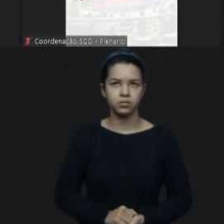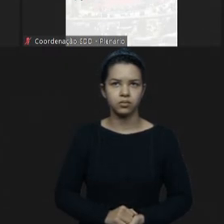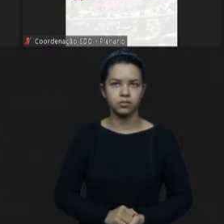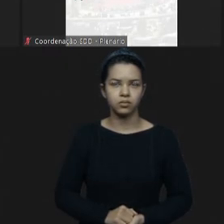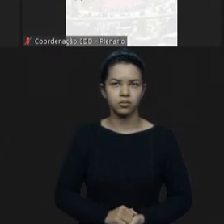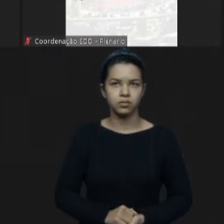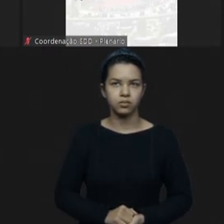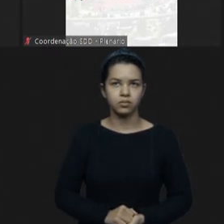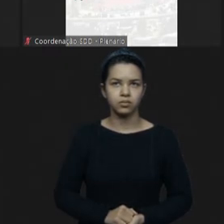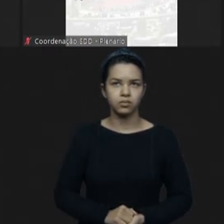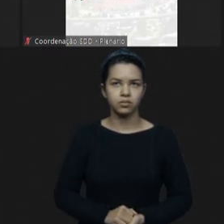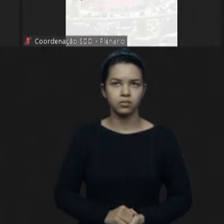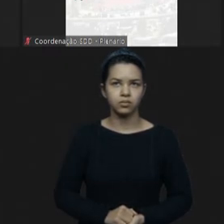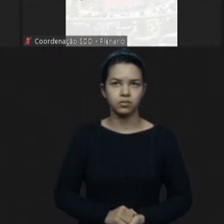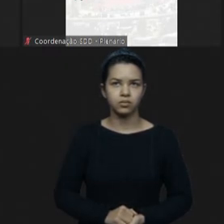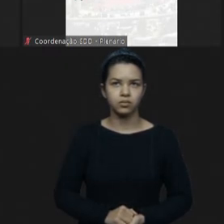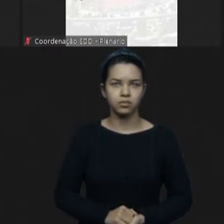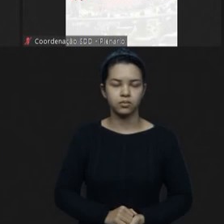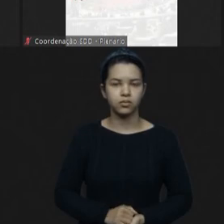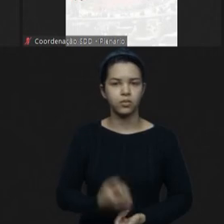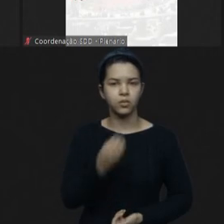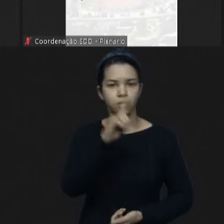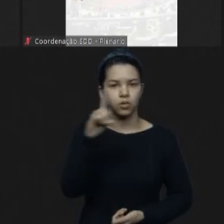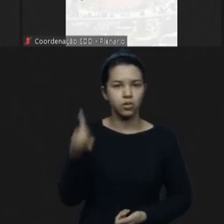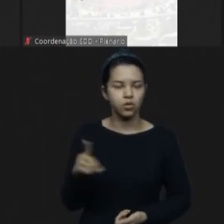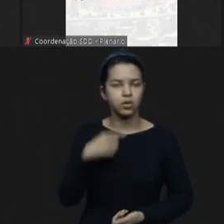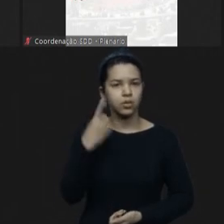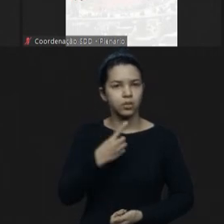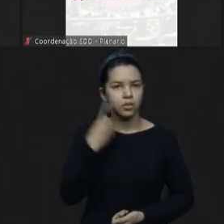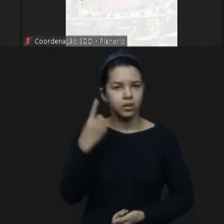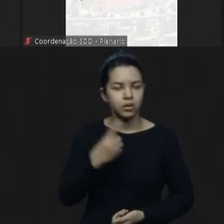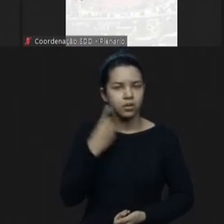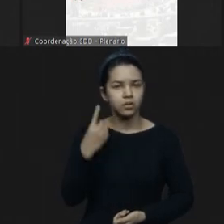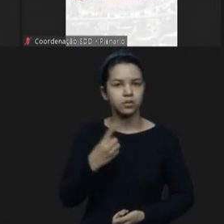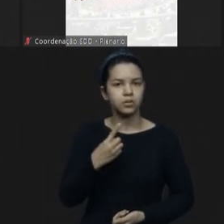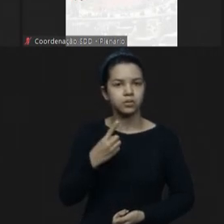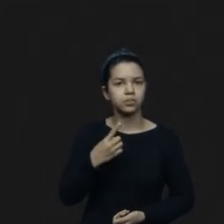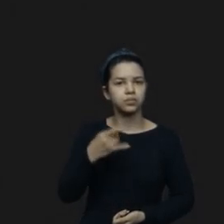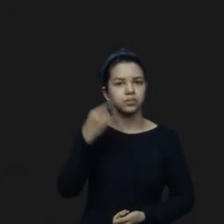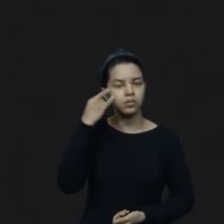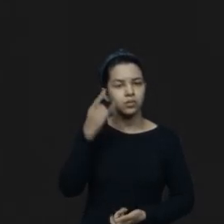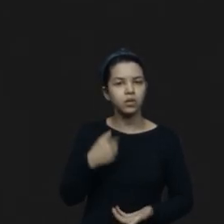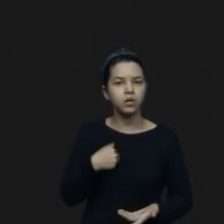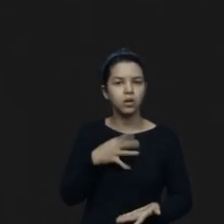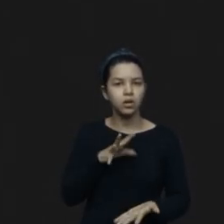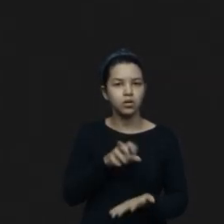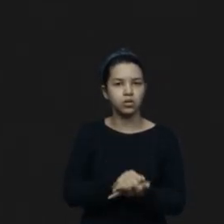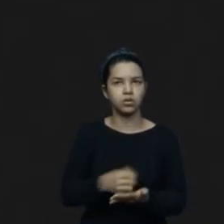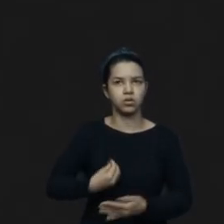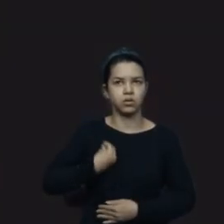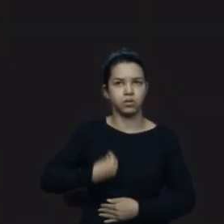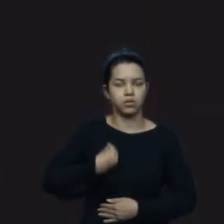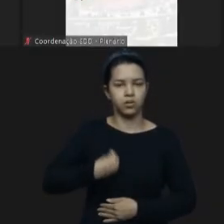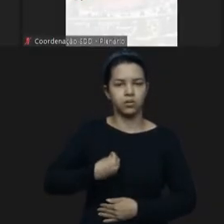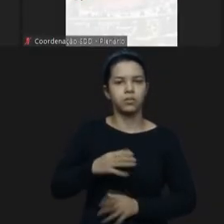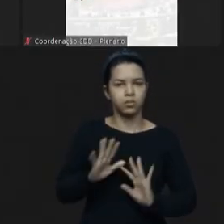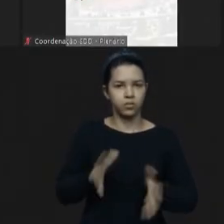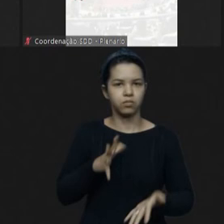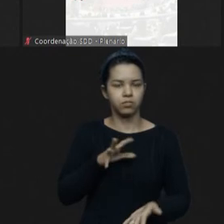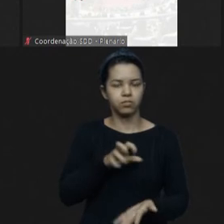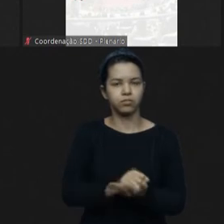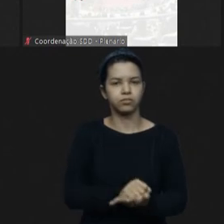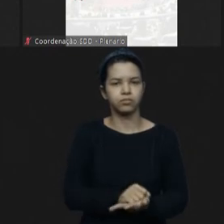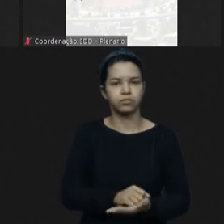Lima. Bom dia, deputado Alba. Por gentileza, só para registro da nossa presença. Registrada,